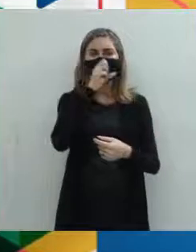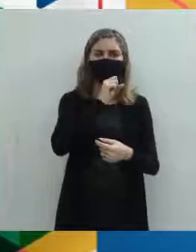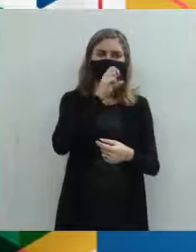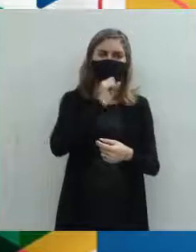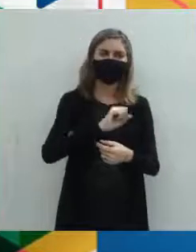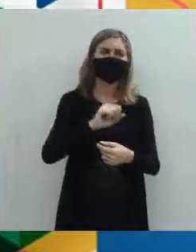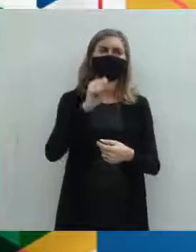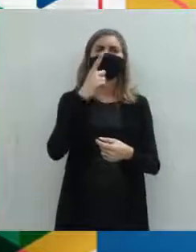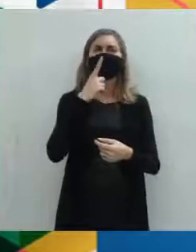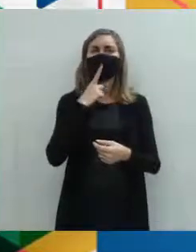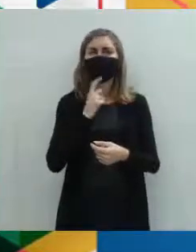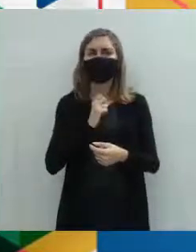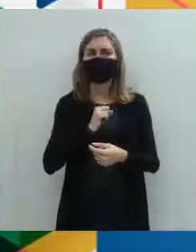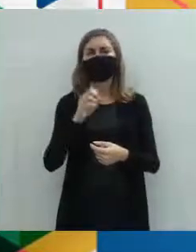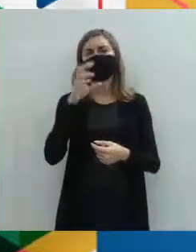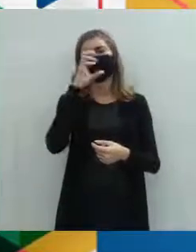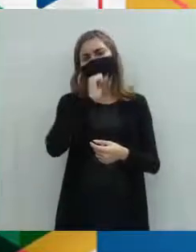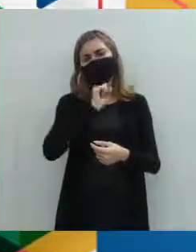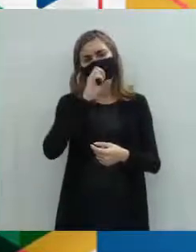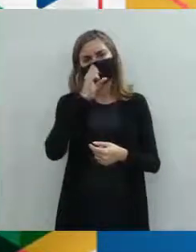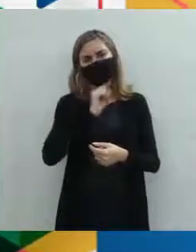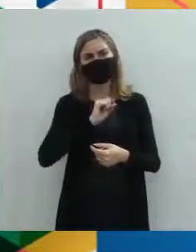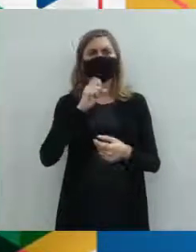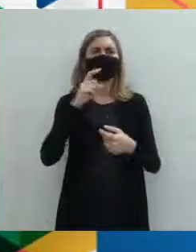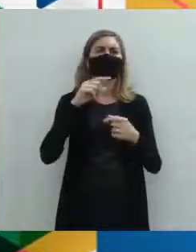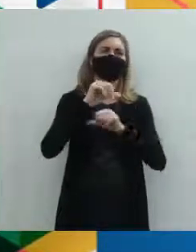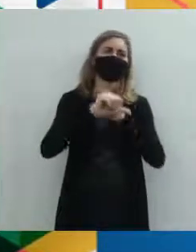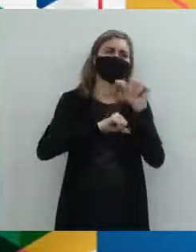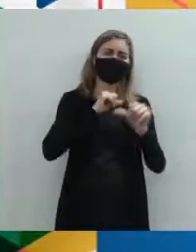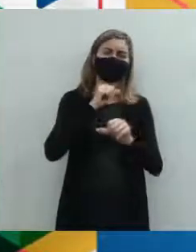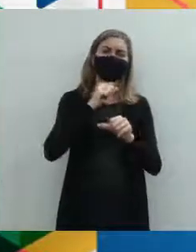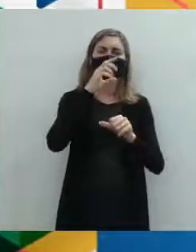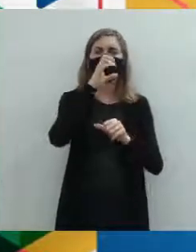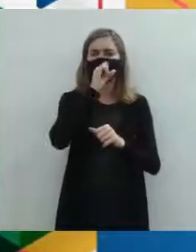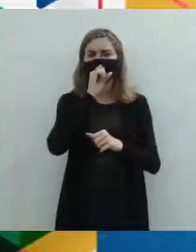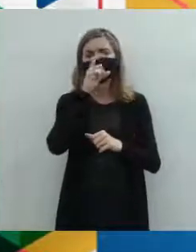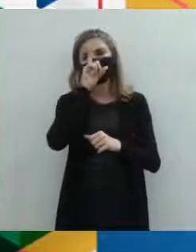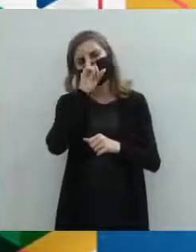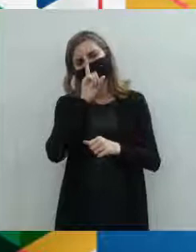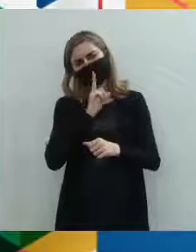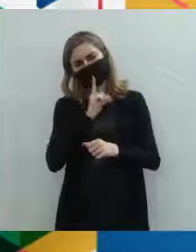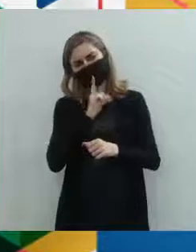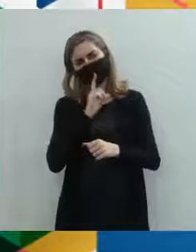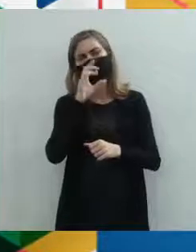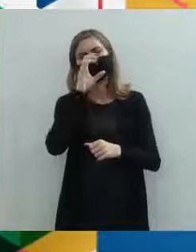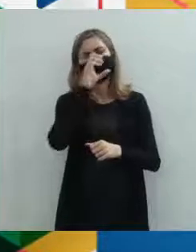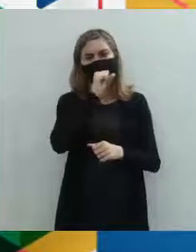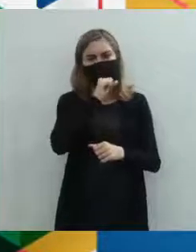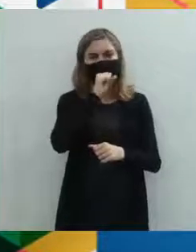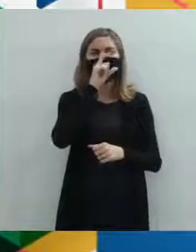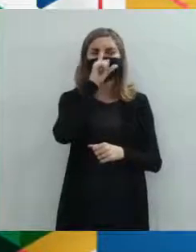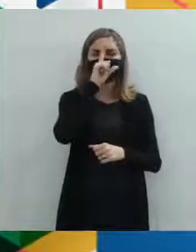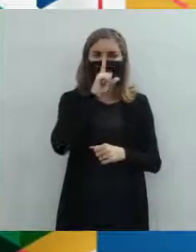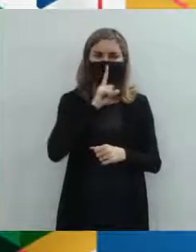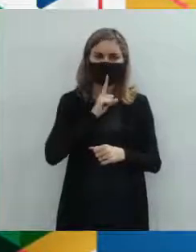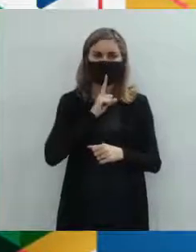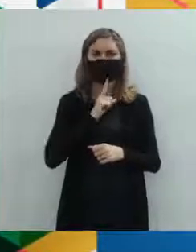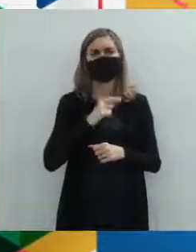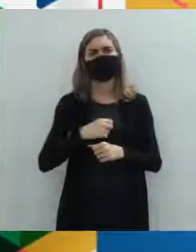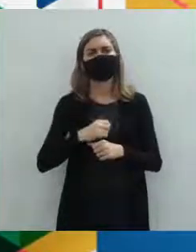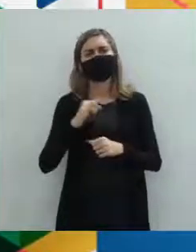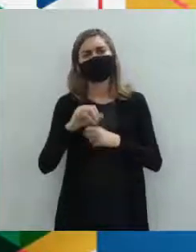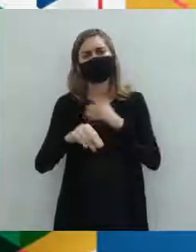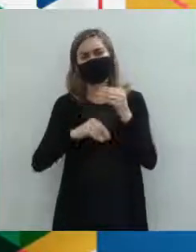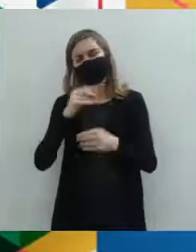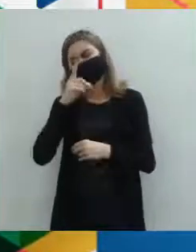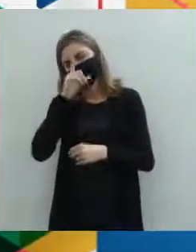dar vermelho alaranjado. Se eu misturo laranja com amarelo, vai dar laranja amarelado. Se eu